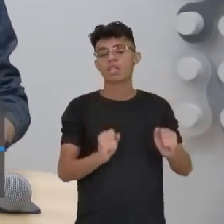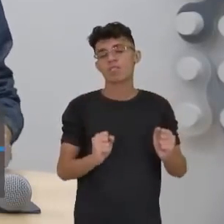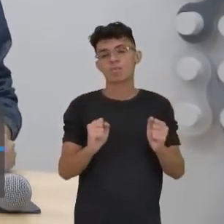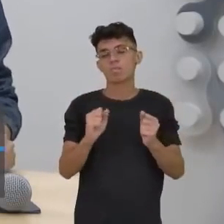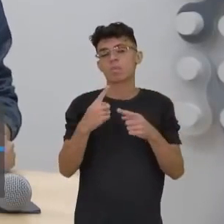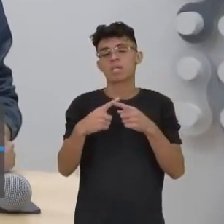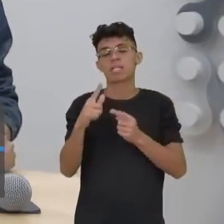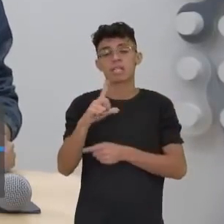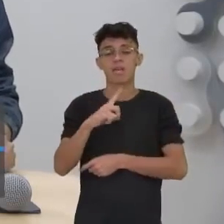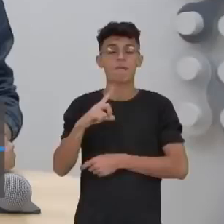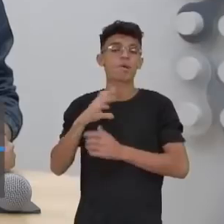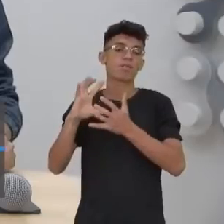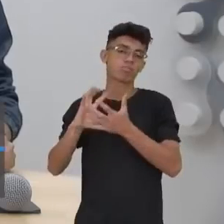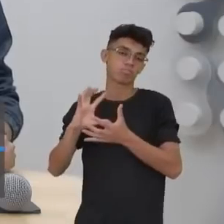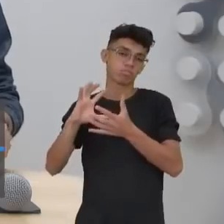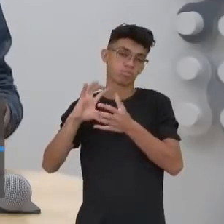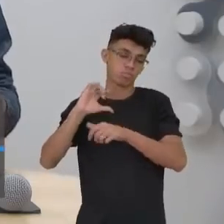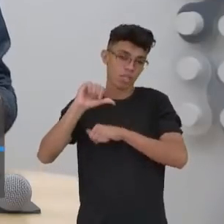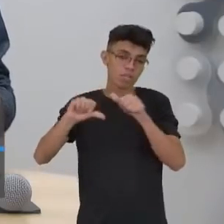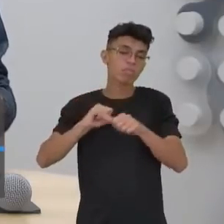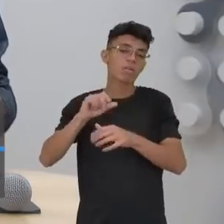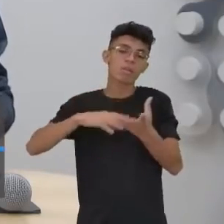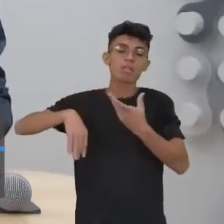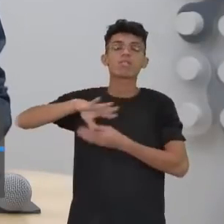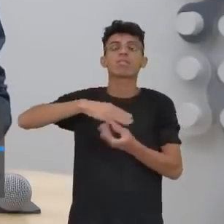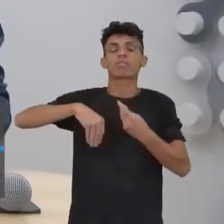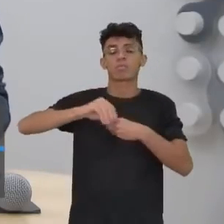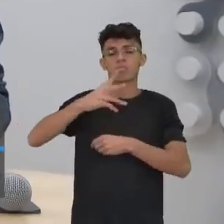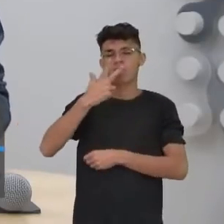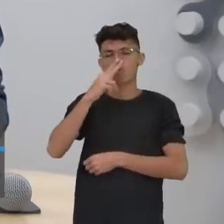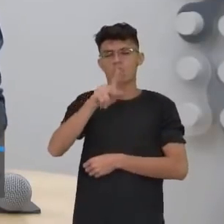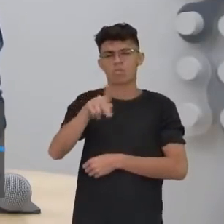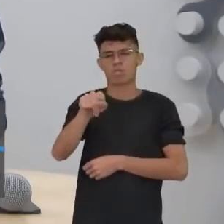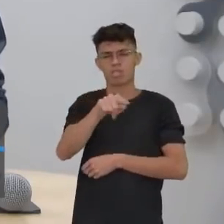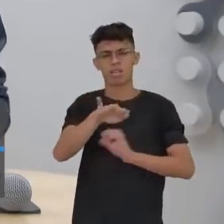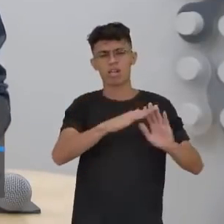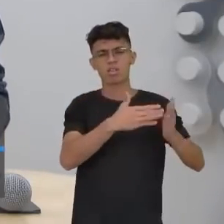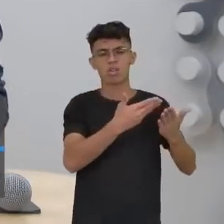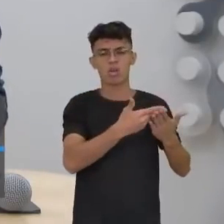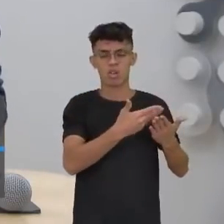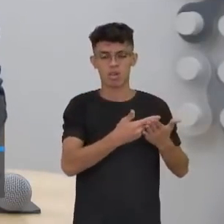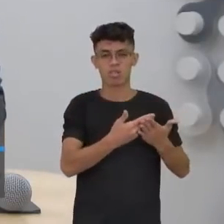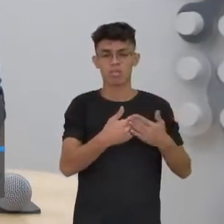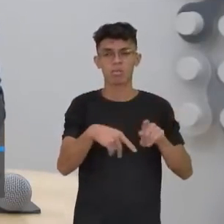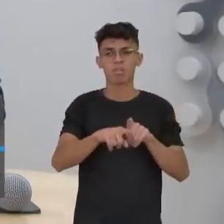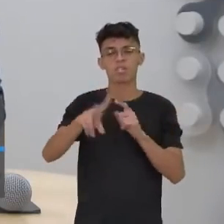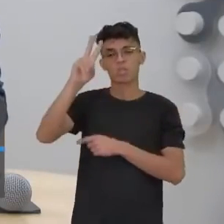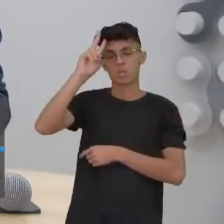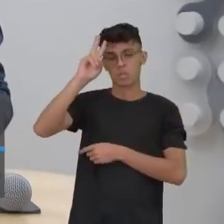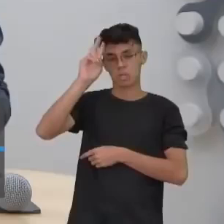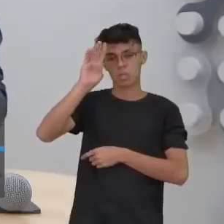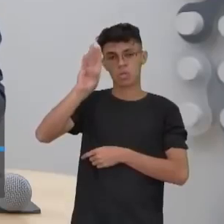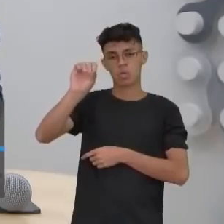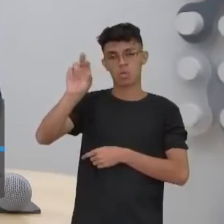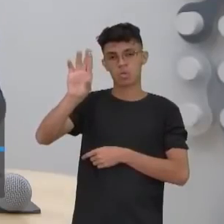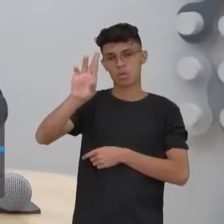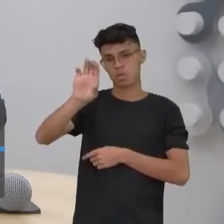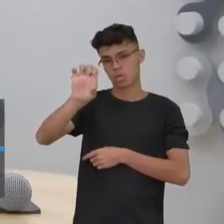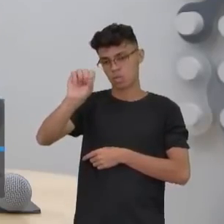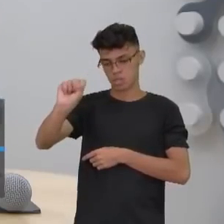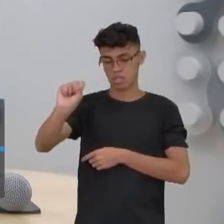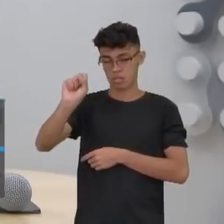os professores de vocês aí na escola vão poder falar um pouquinho melhor do historiador Boris Fausto. Ele é um historiador